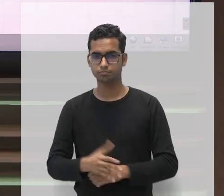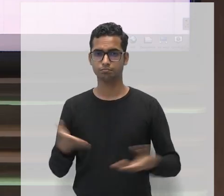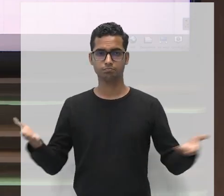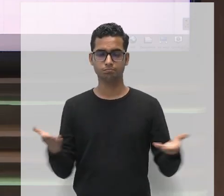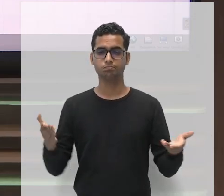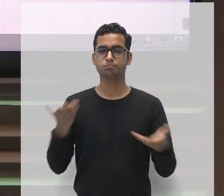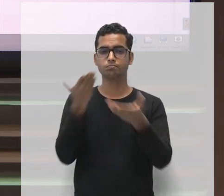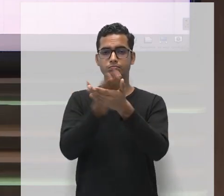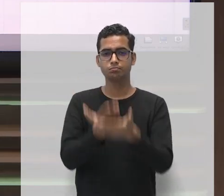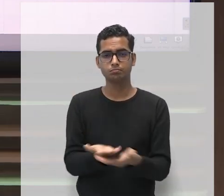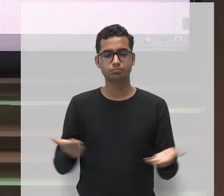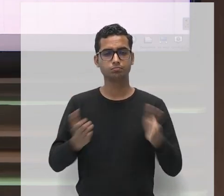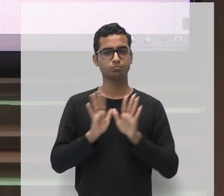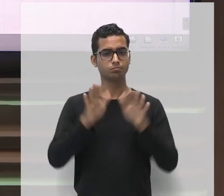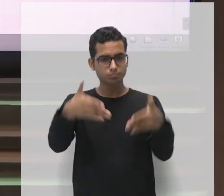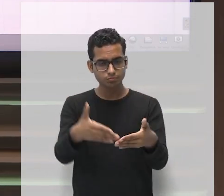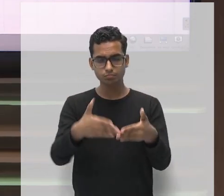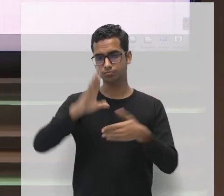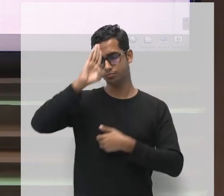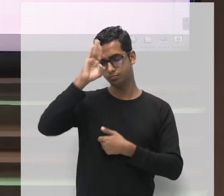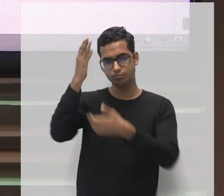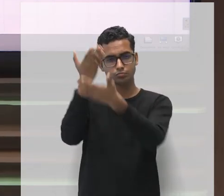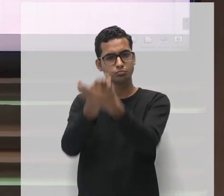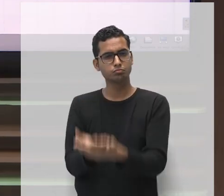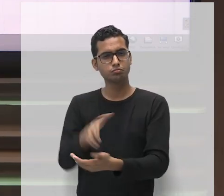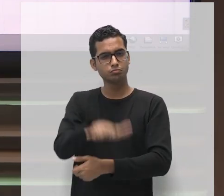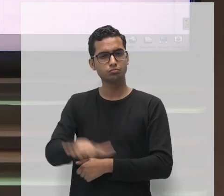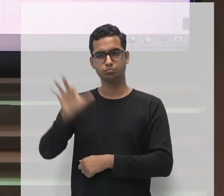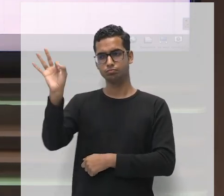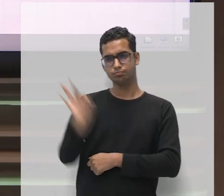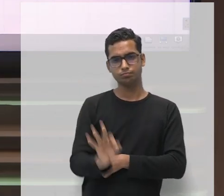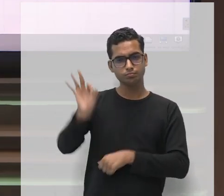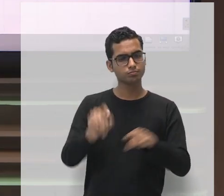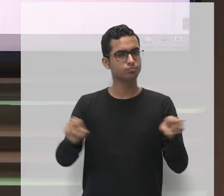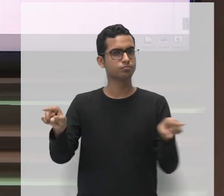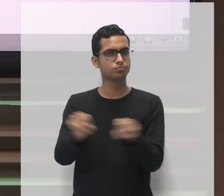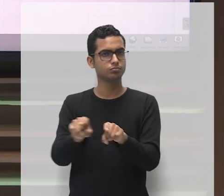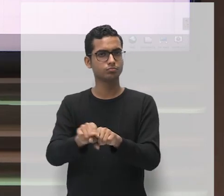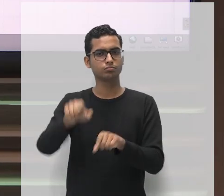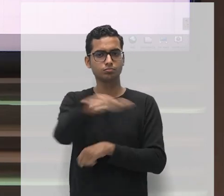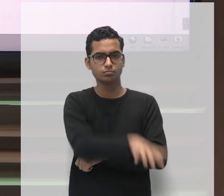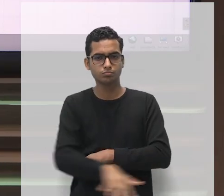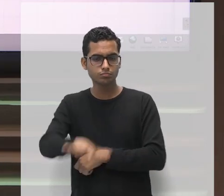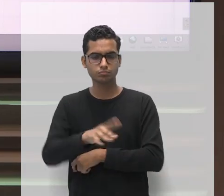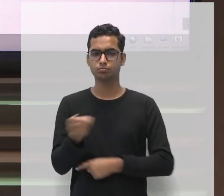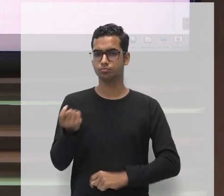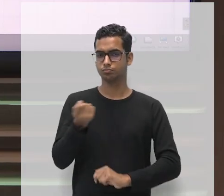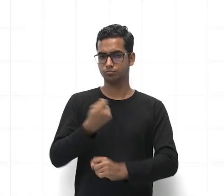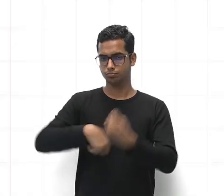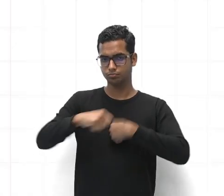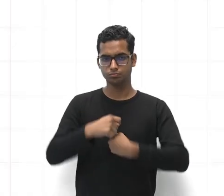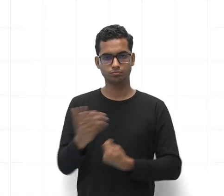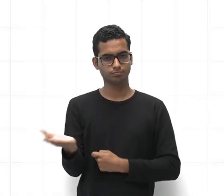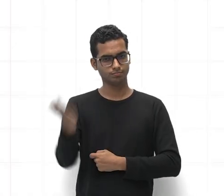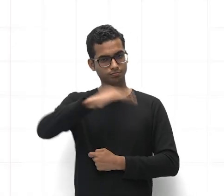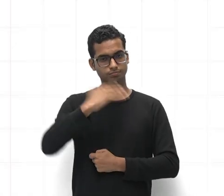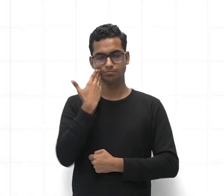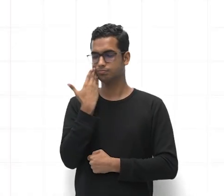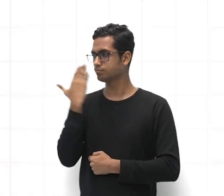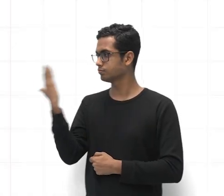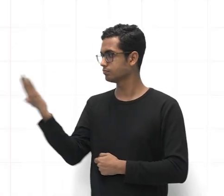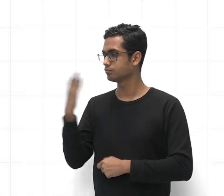nós vamos dar uma ênfase maior ao estudo da porcentagem dentro do âmbito financeiro. Então, me acompanhem aí.